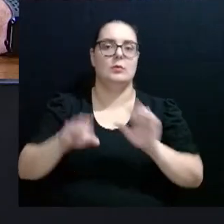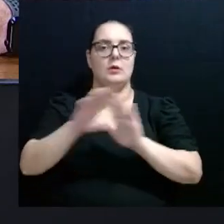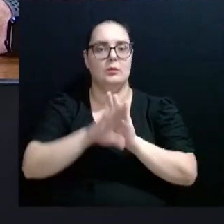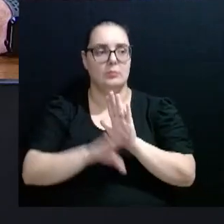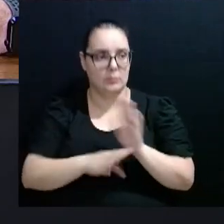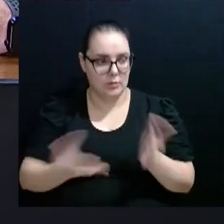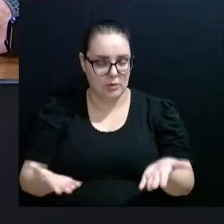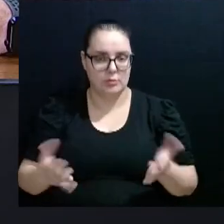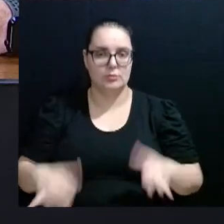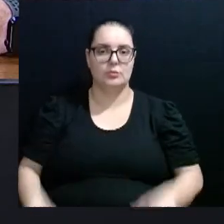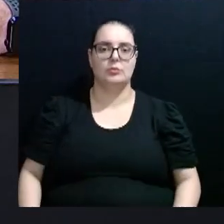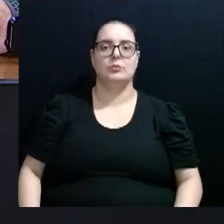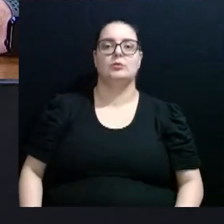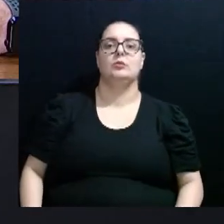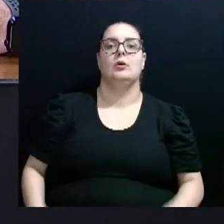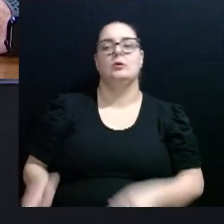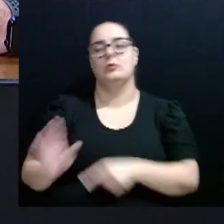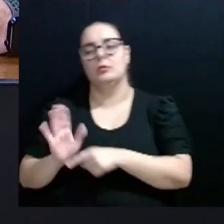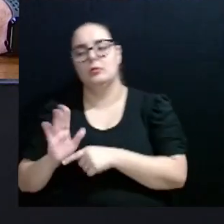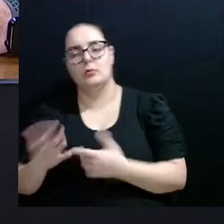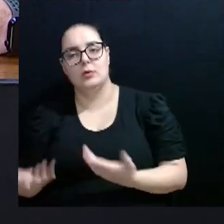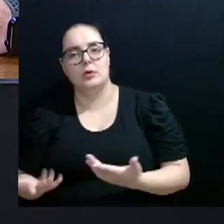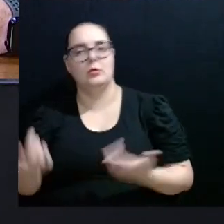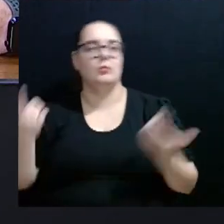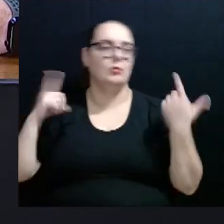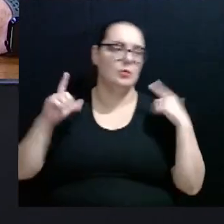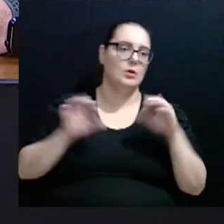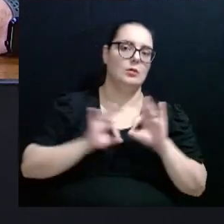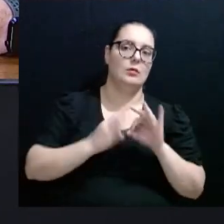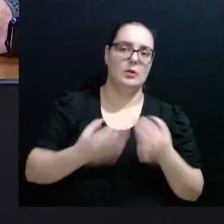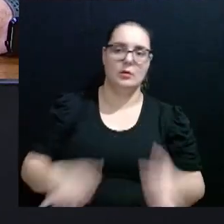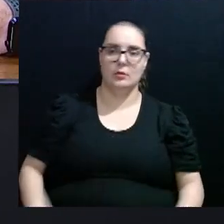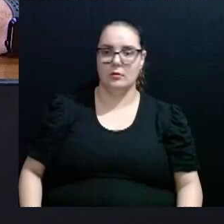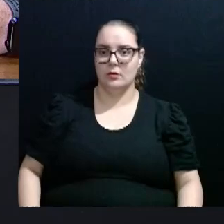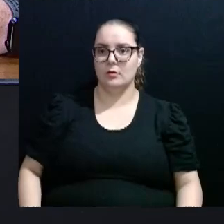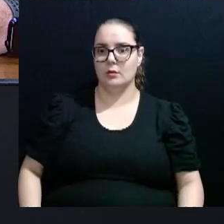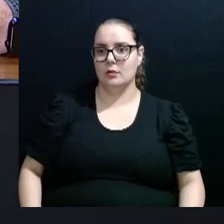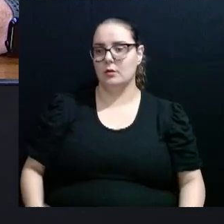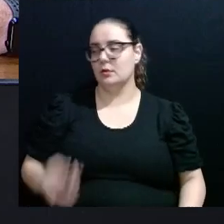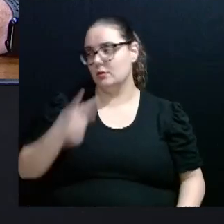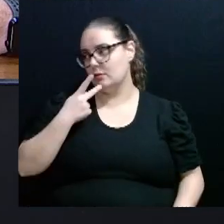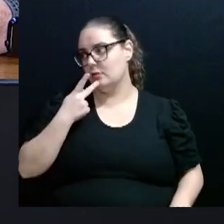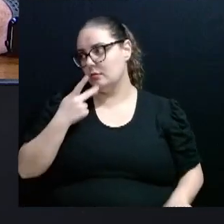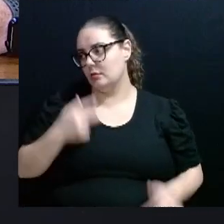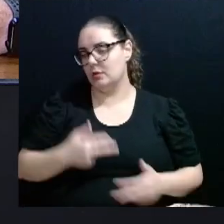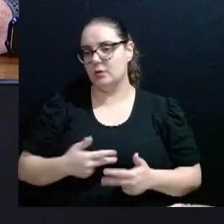um cineminha, um lazer com a família. Você tocou num assunto importante,